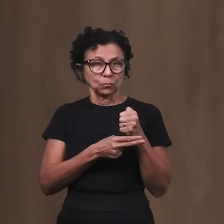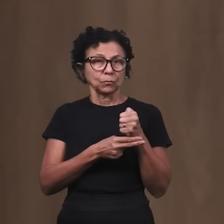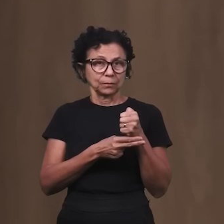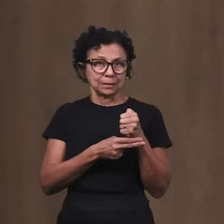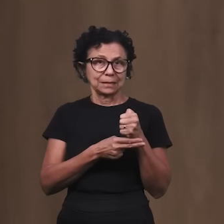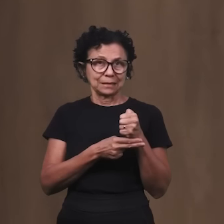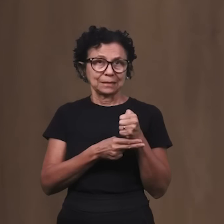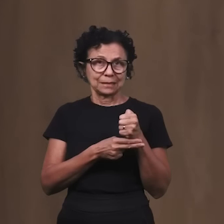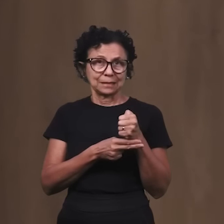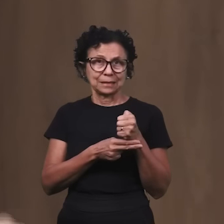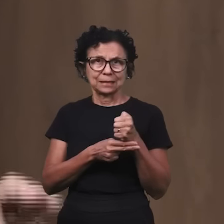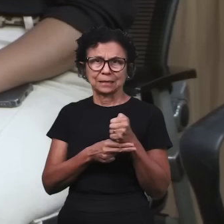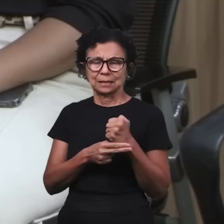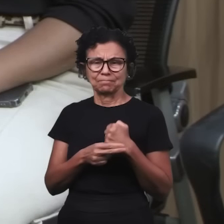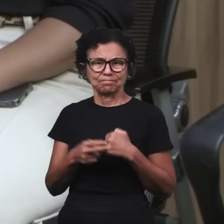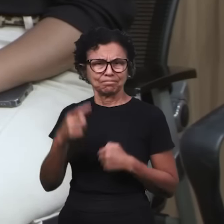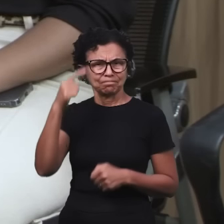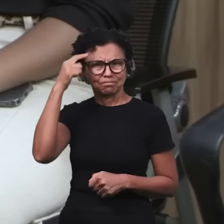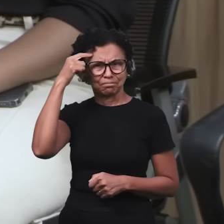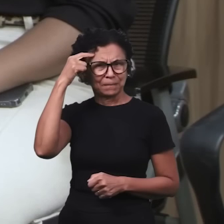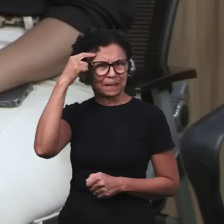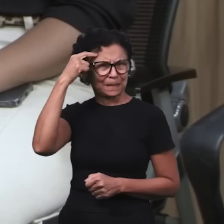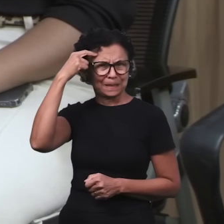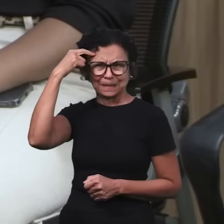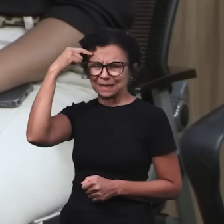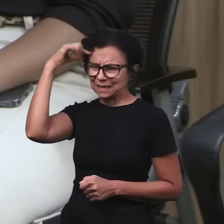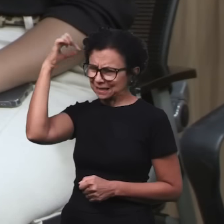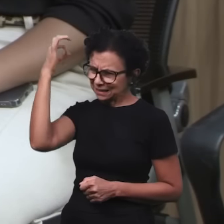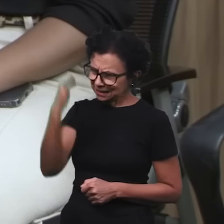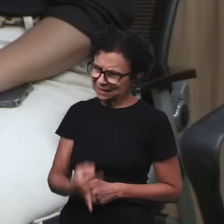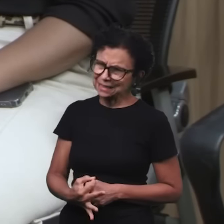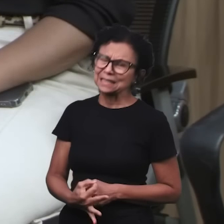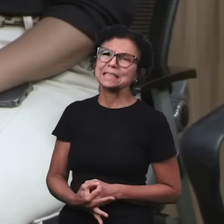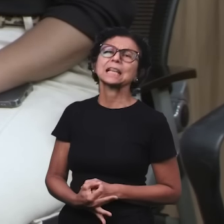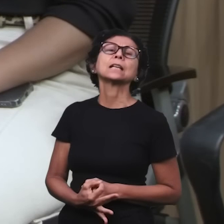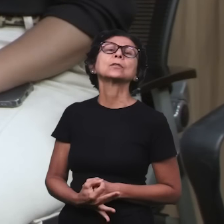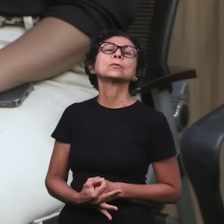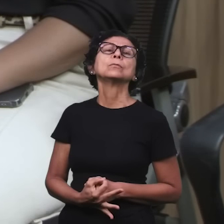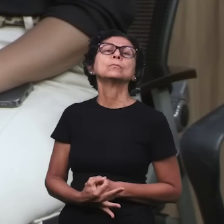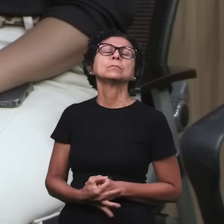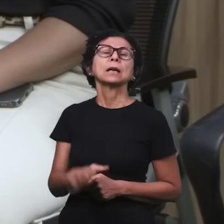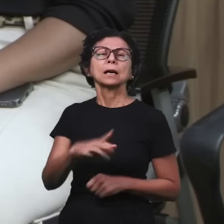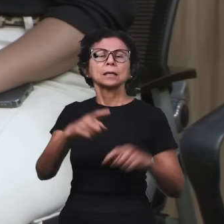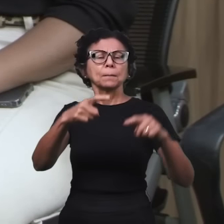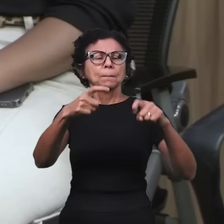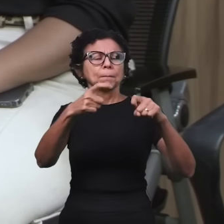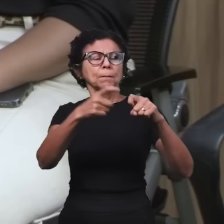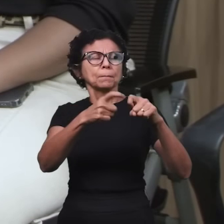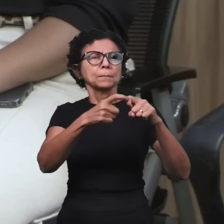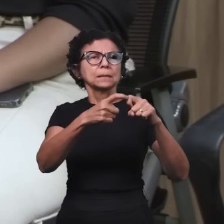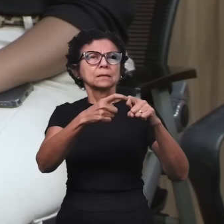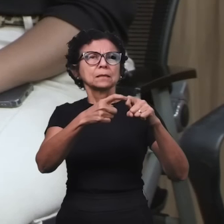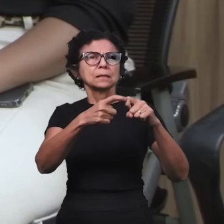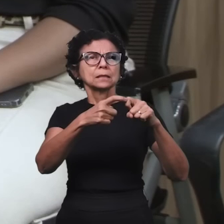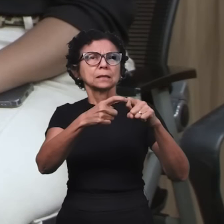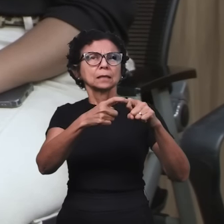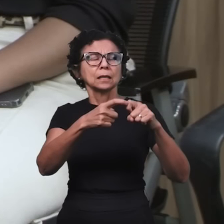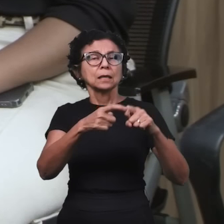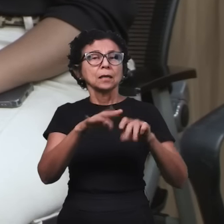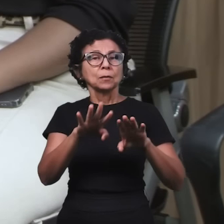vestibular, então na minha cabeça estava certo, eu vou fazer a inscrição para medicina. Só que numa noite eu tive um